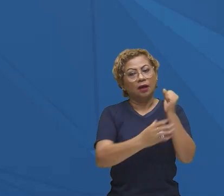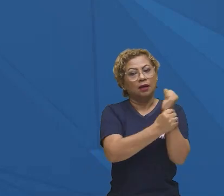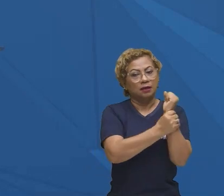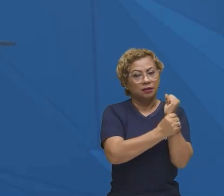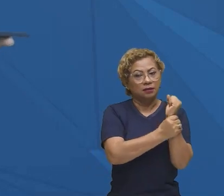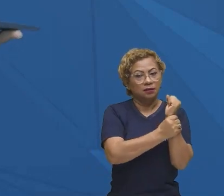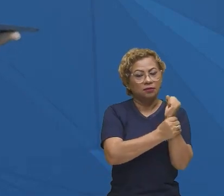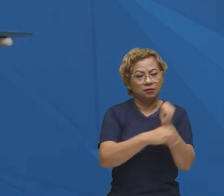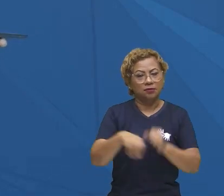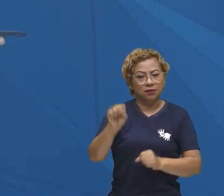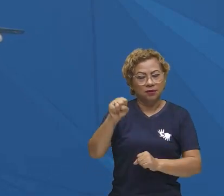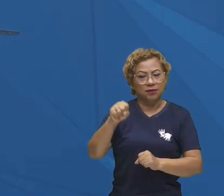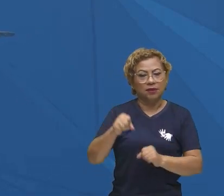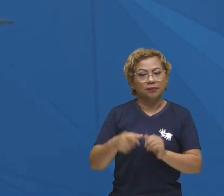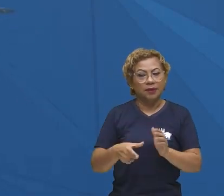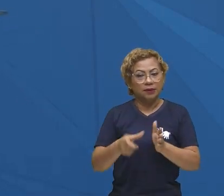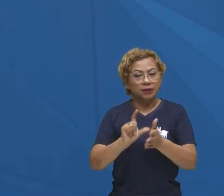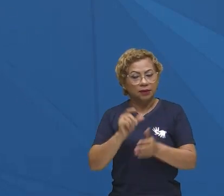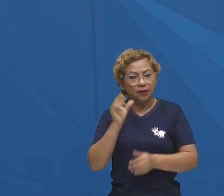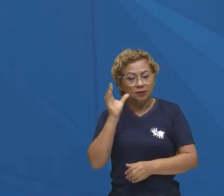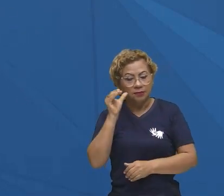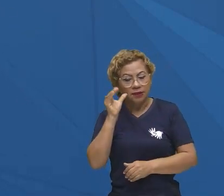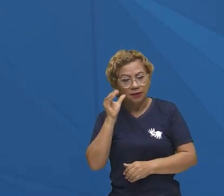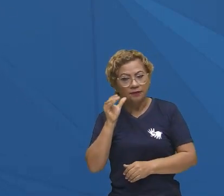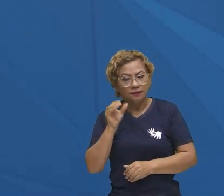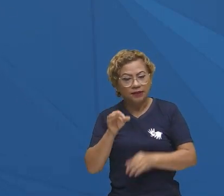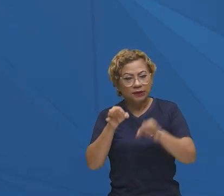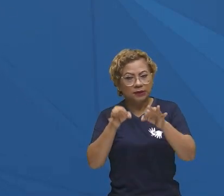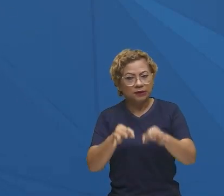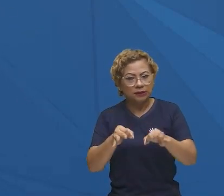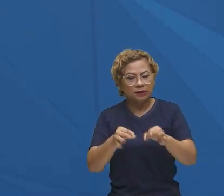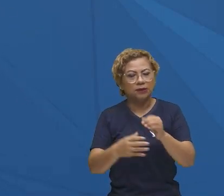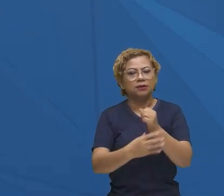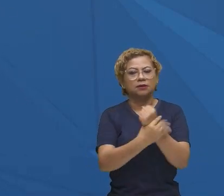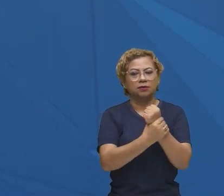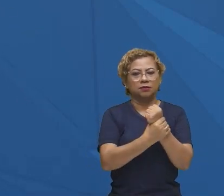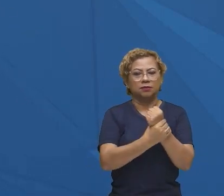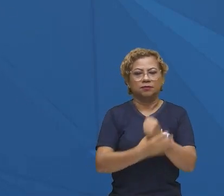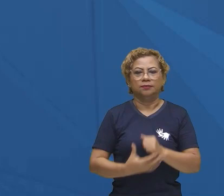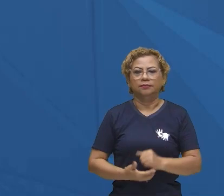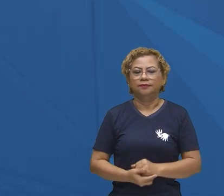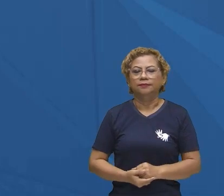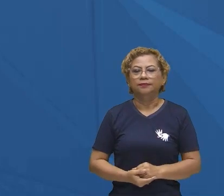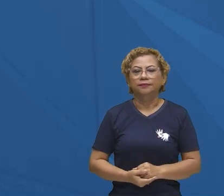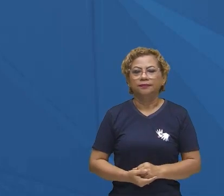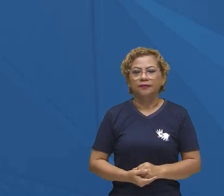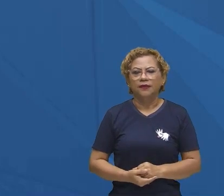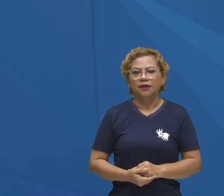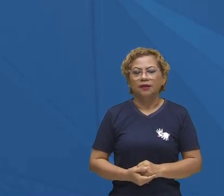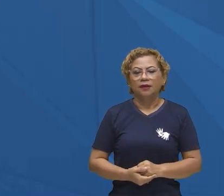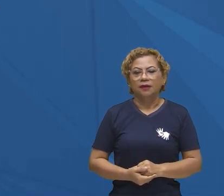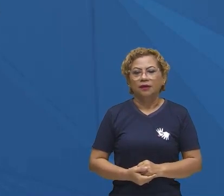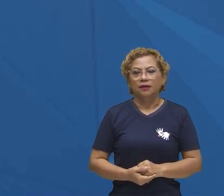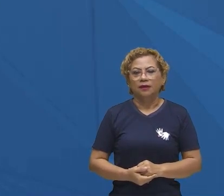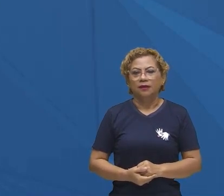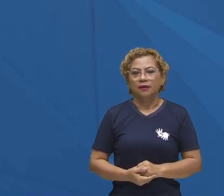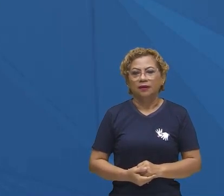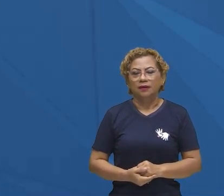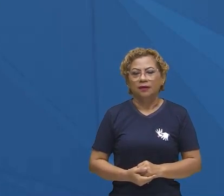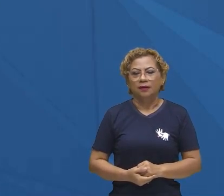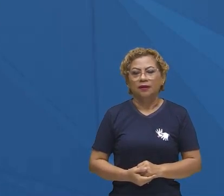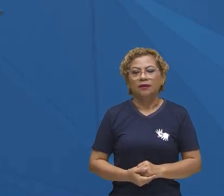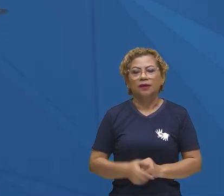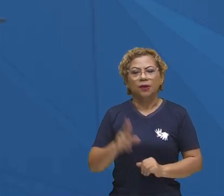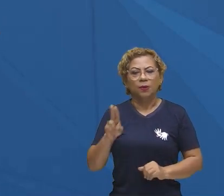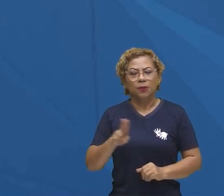os links nos quais vocês estão ali acessando, tá bom? E isso aí traz uma facilidade, né, para um perfil de